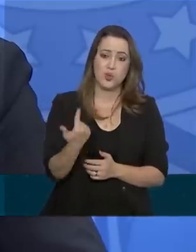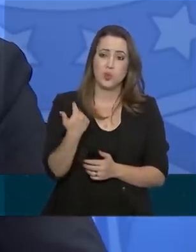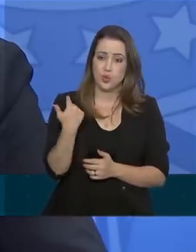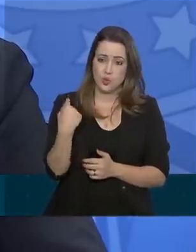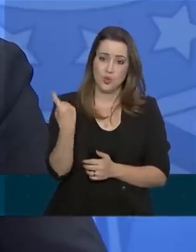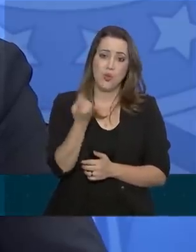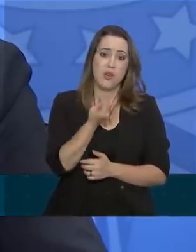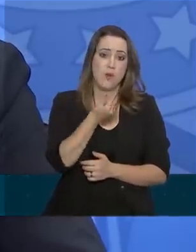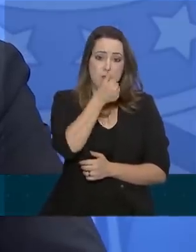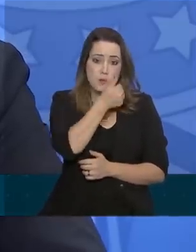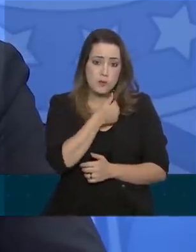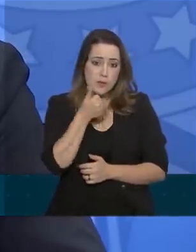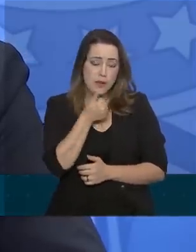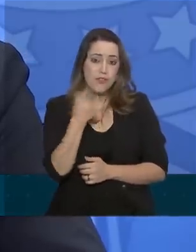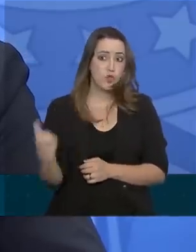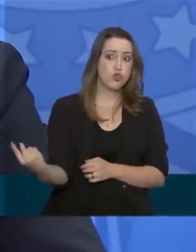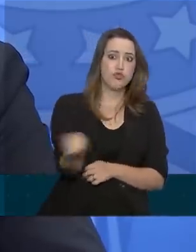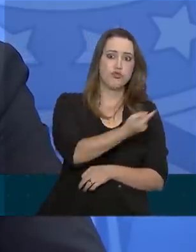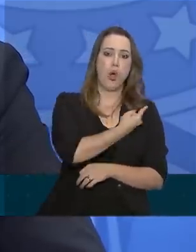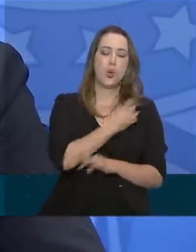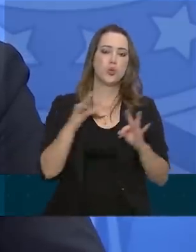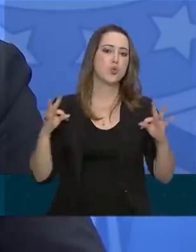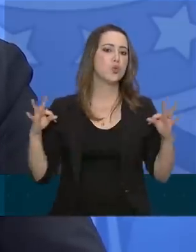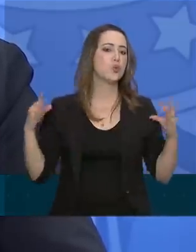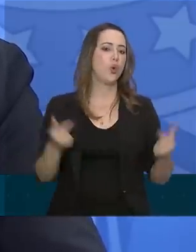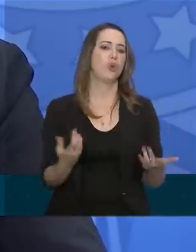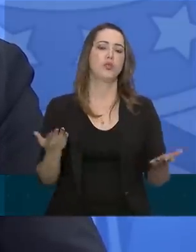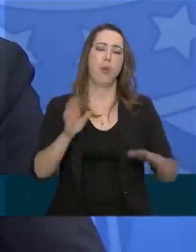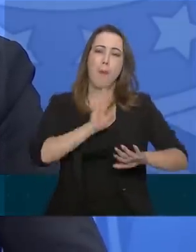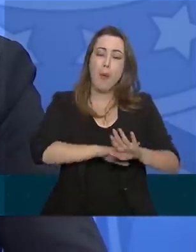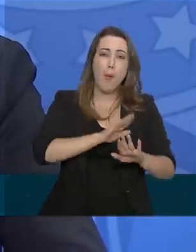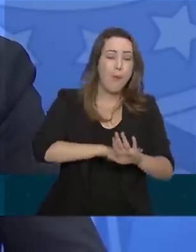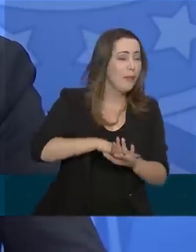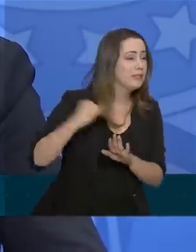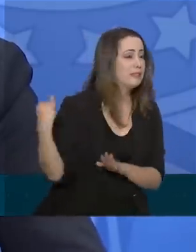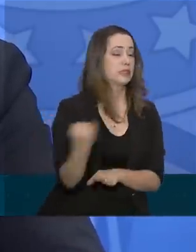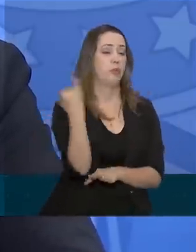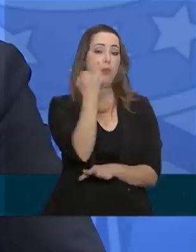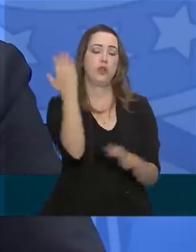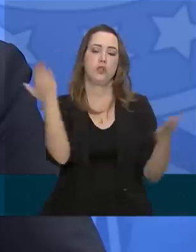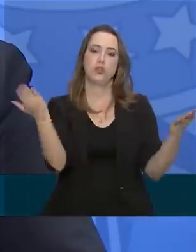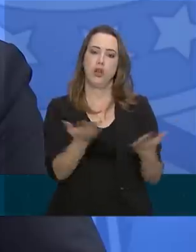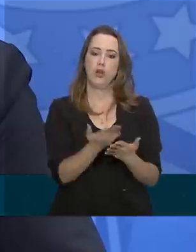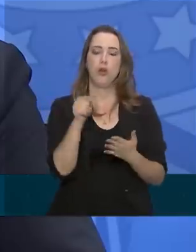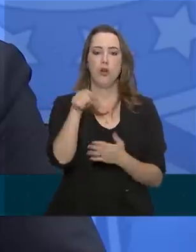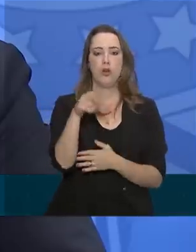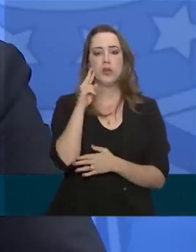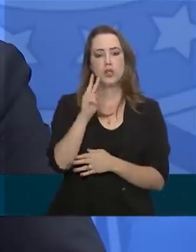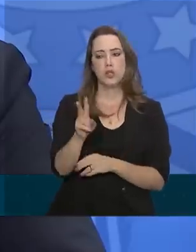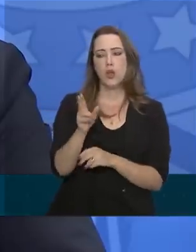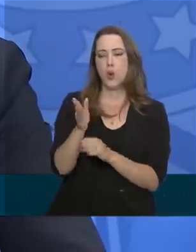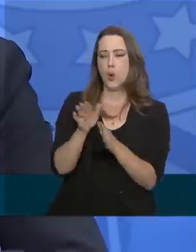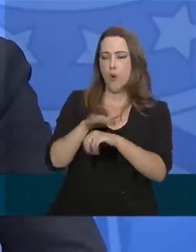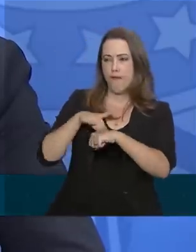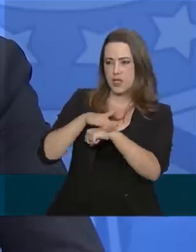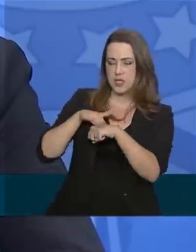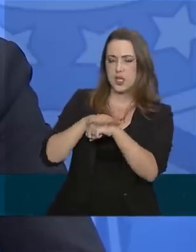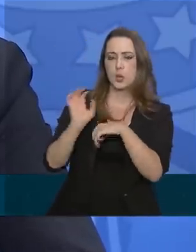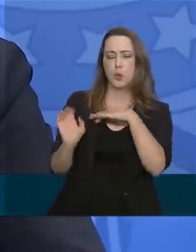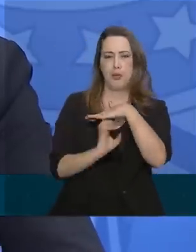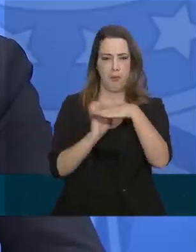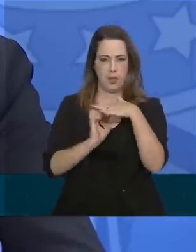por todos nós nós estamos numa uma fase ímpar acabei agora ter acesso a uma empresa espanhola tanque